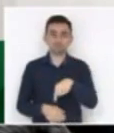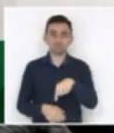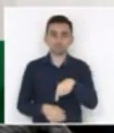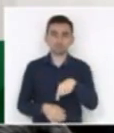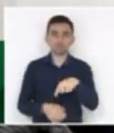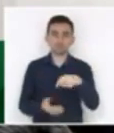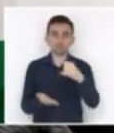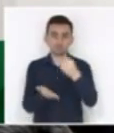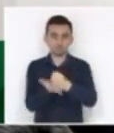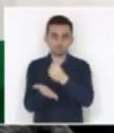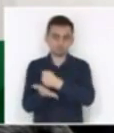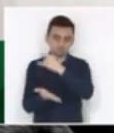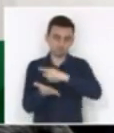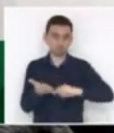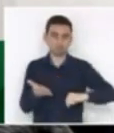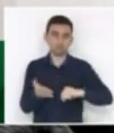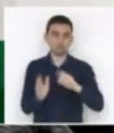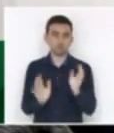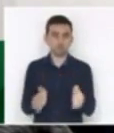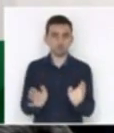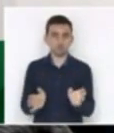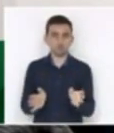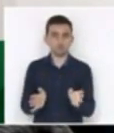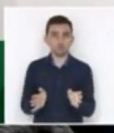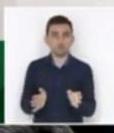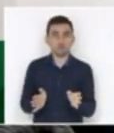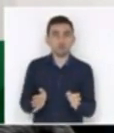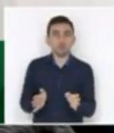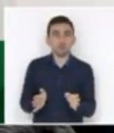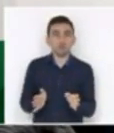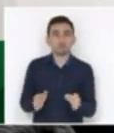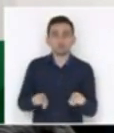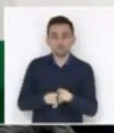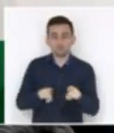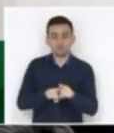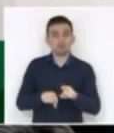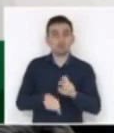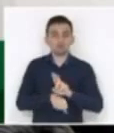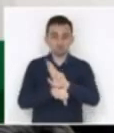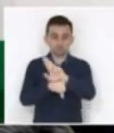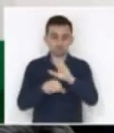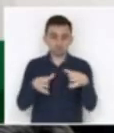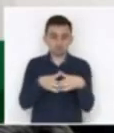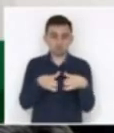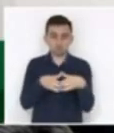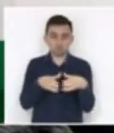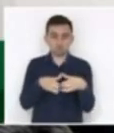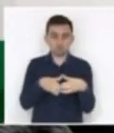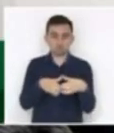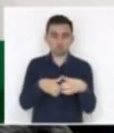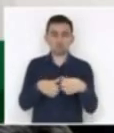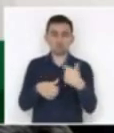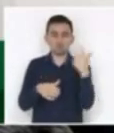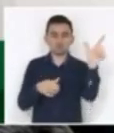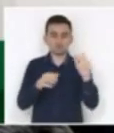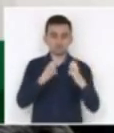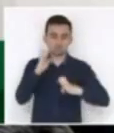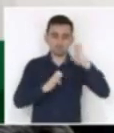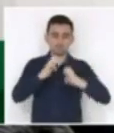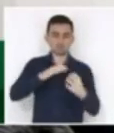Arteres, a Autopista Litoral Sul, representantes das empresas também terceirizados,